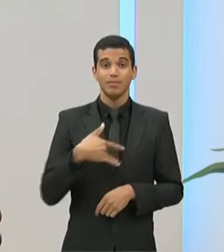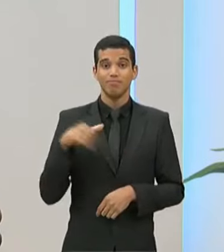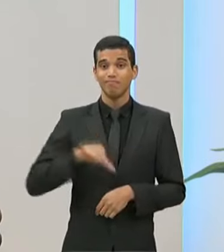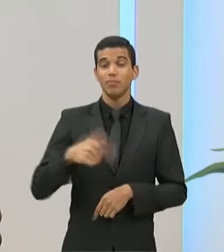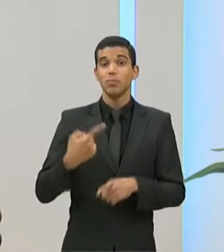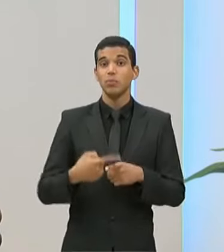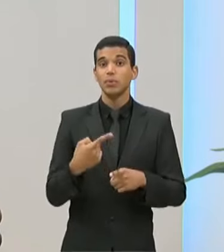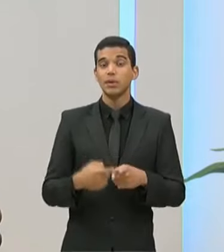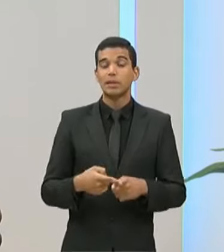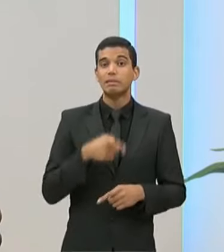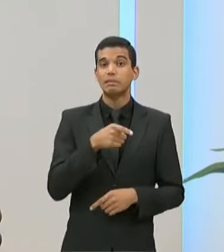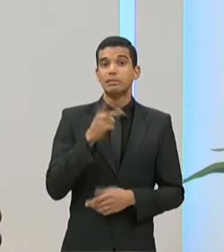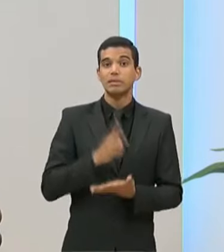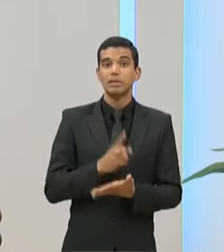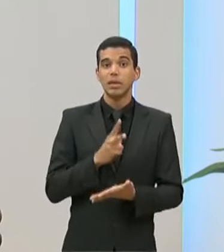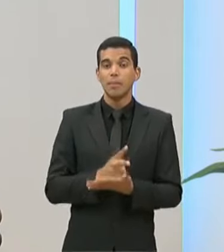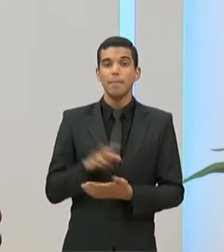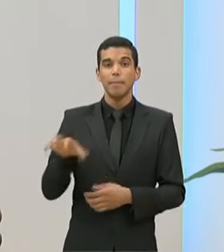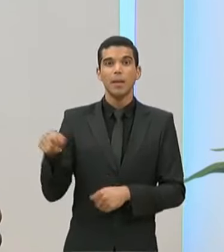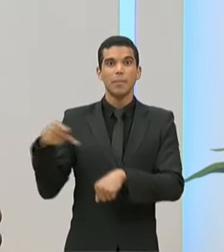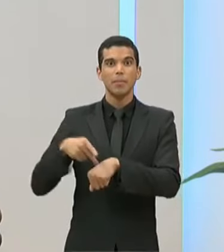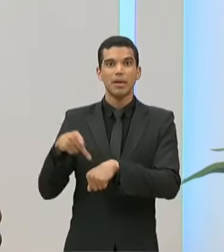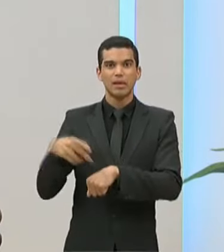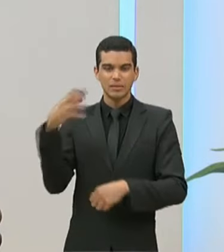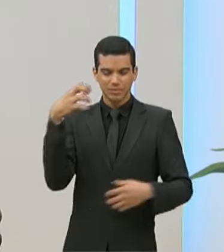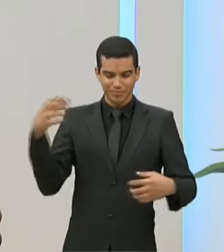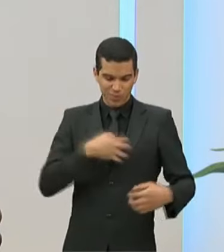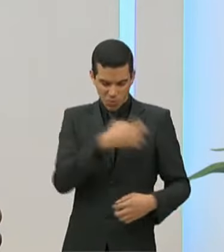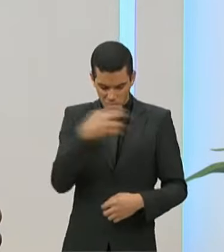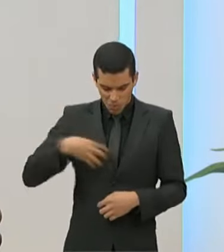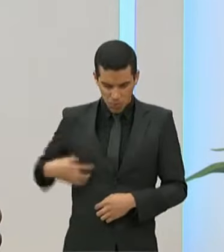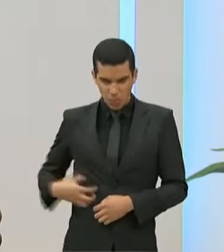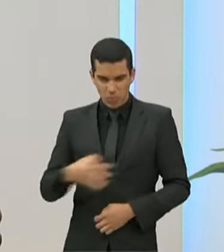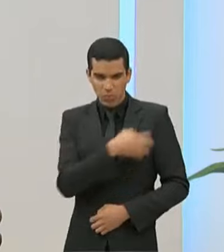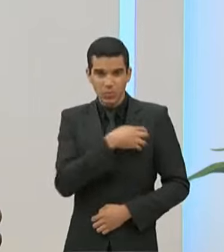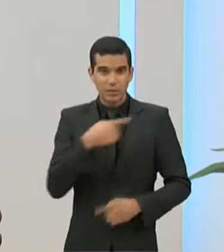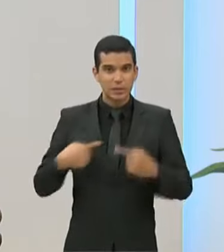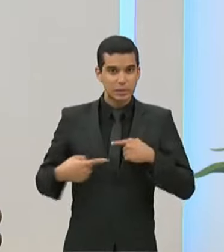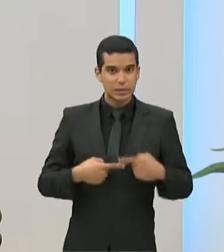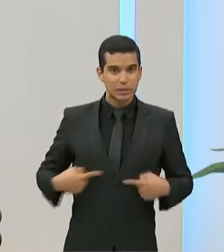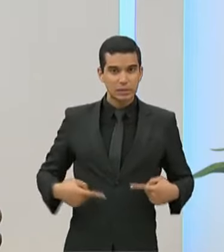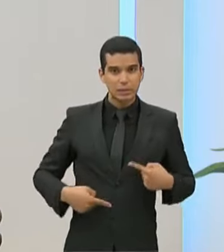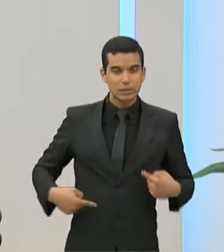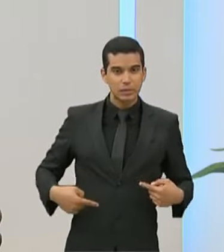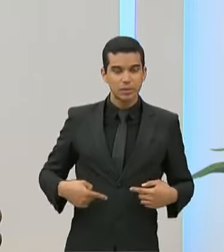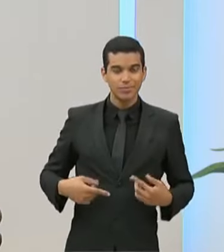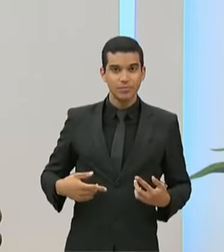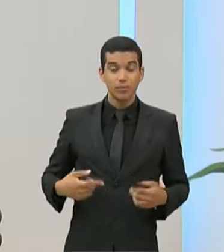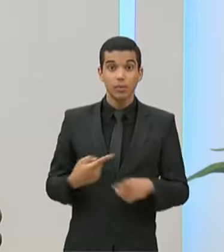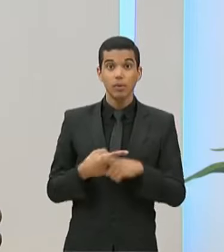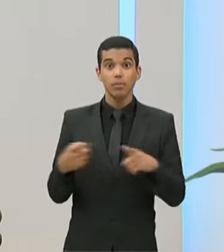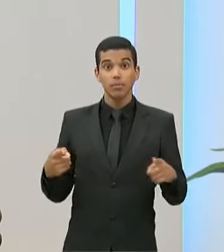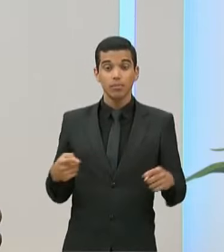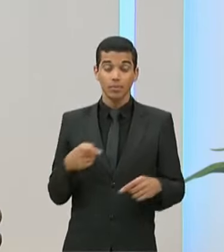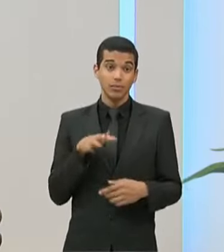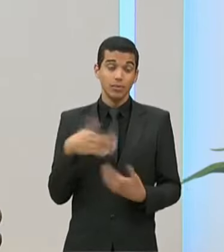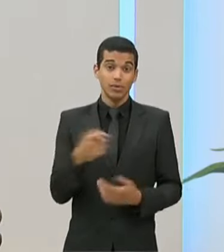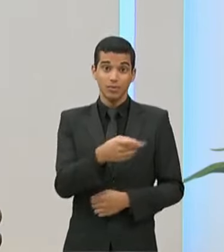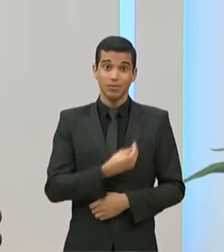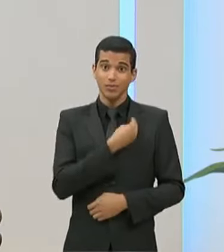uma pessoa que vivia uma vida terrível. Mas Jesus chegou lá. E